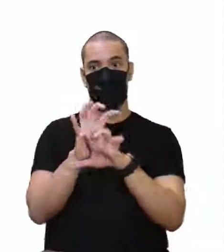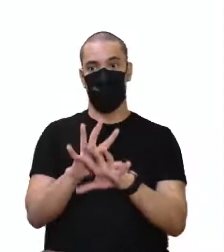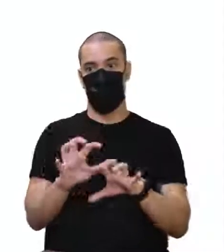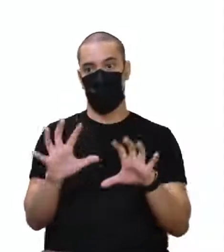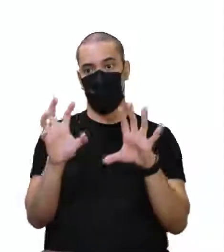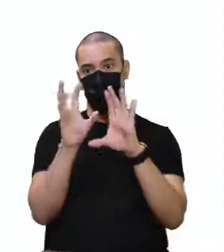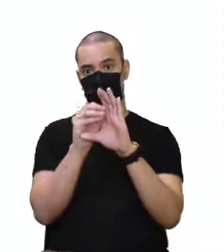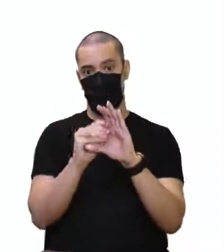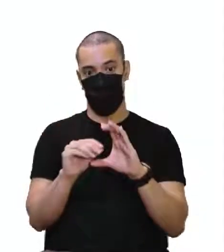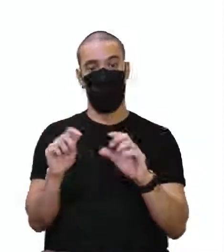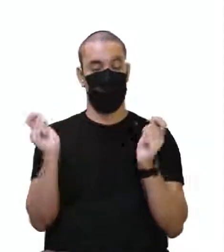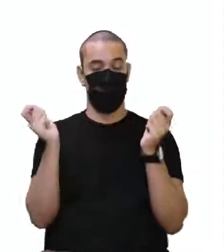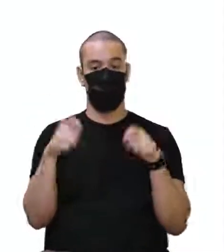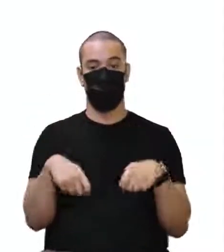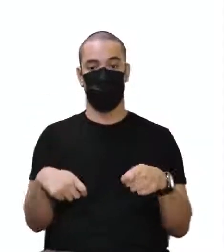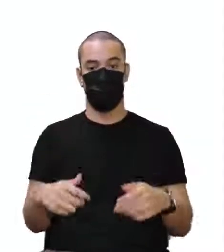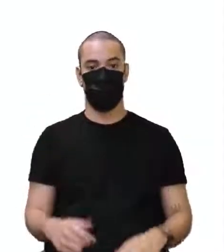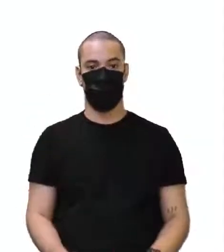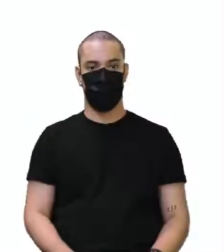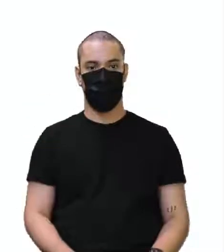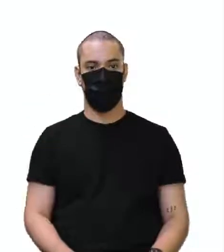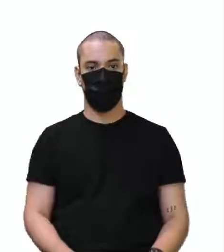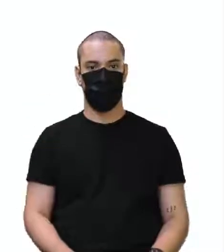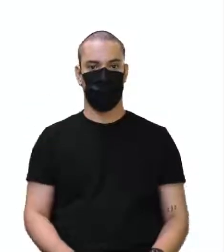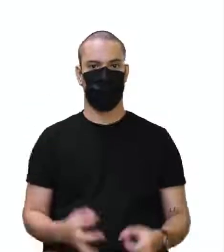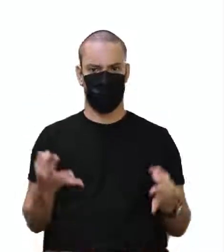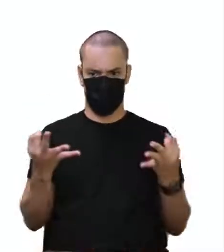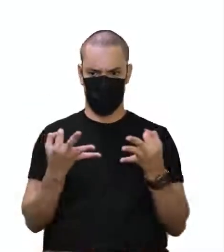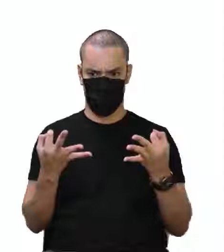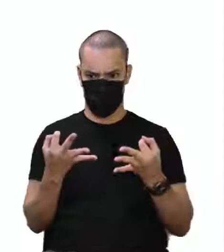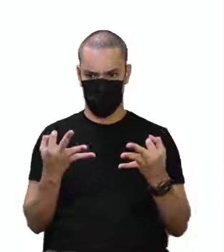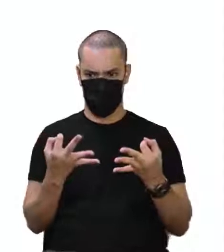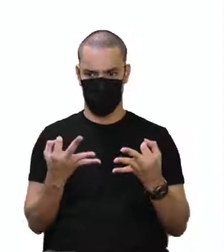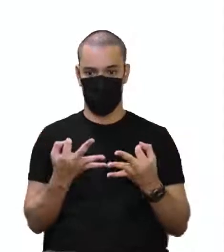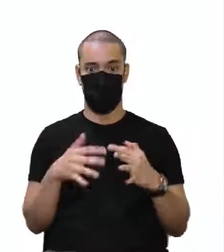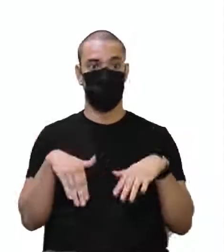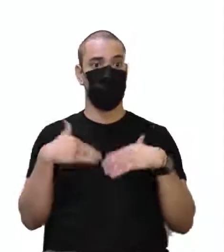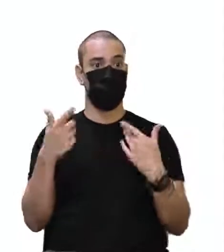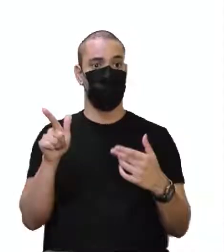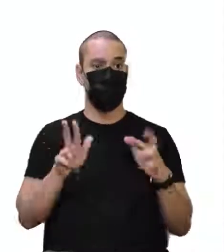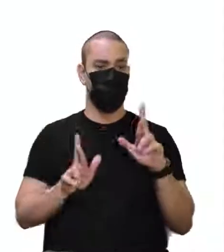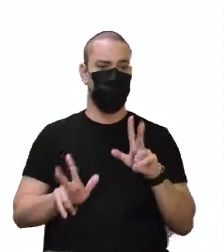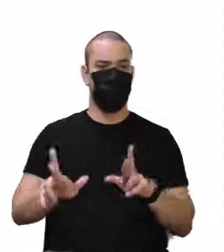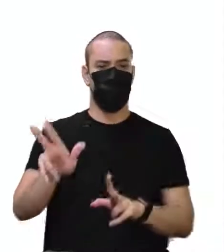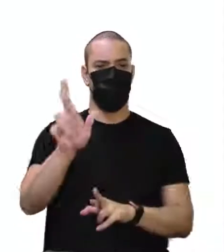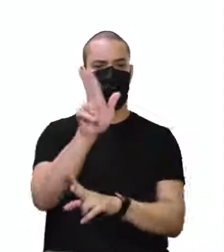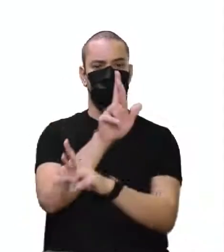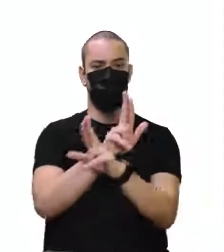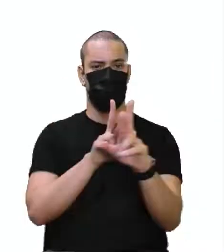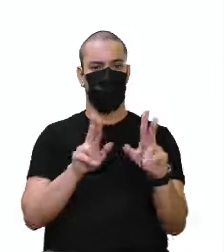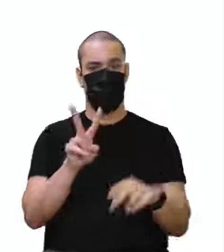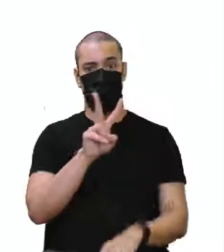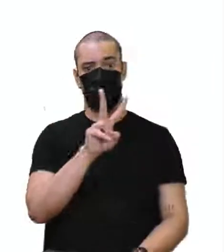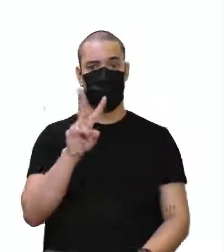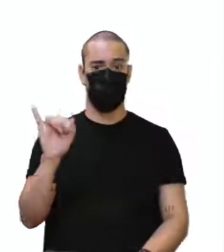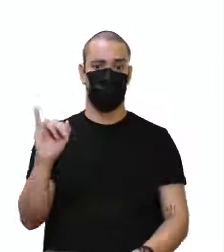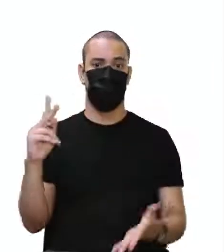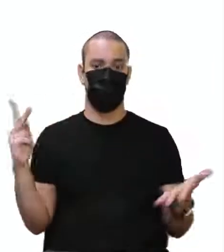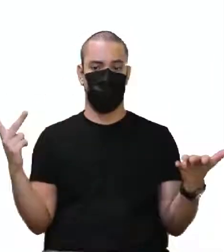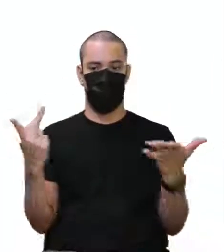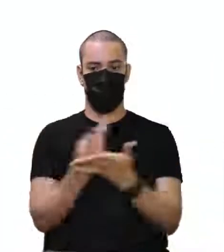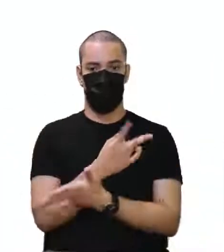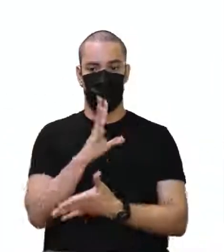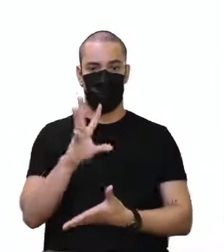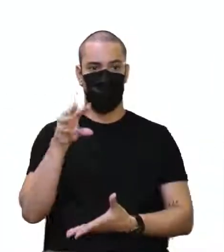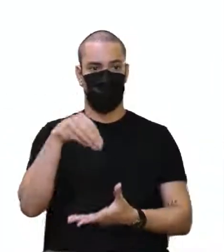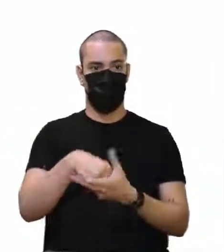agora com aspecto rugoso. Perfeito? Então, essa variedade aí vai acontecer na